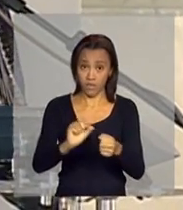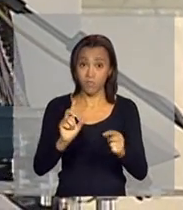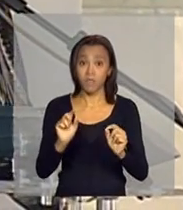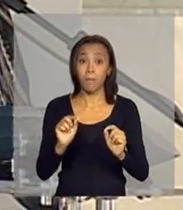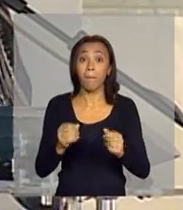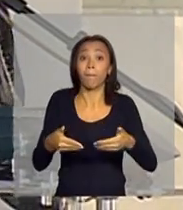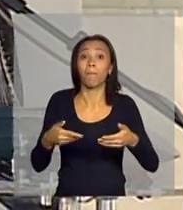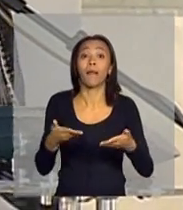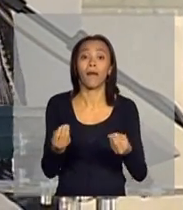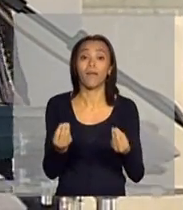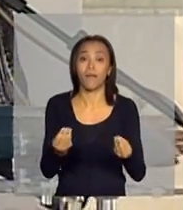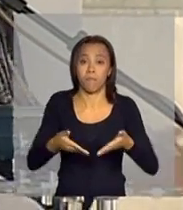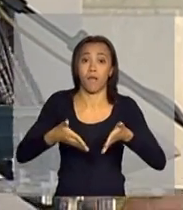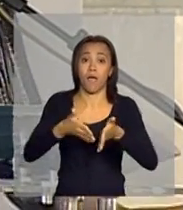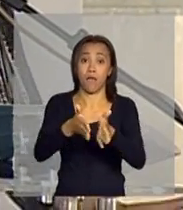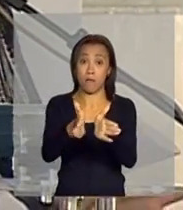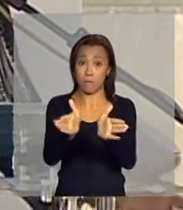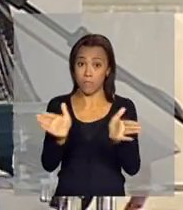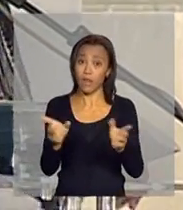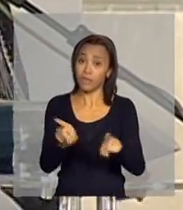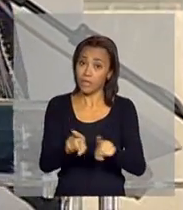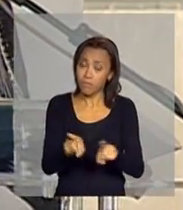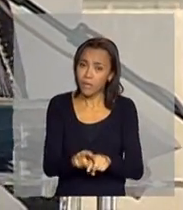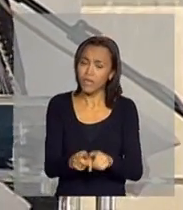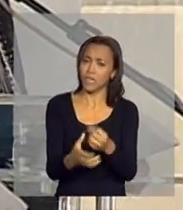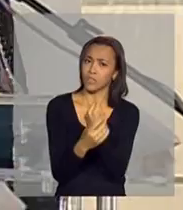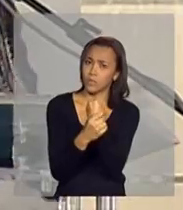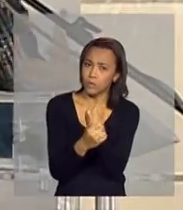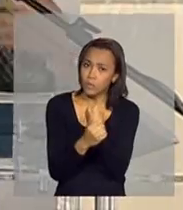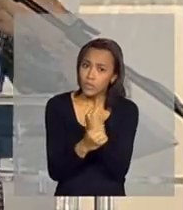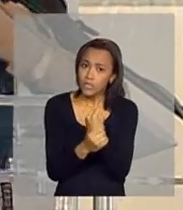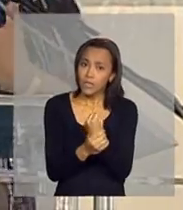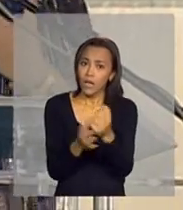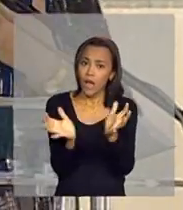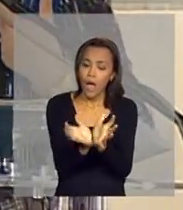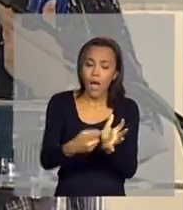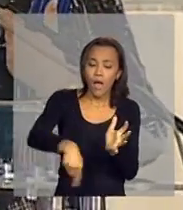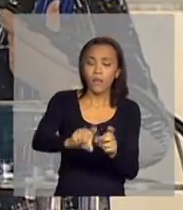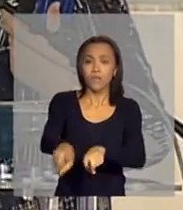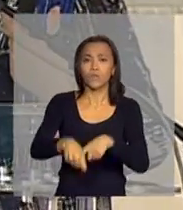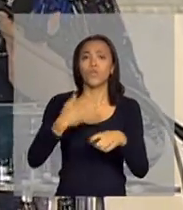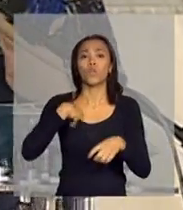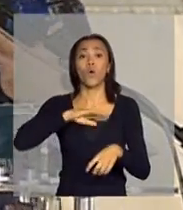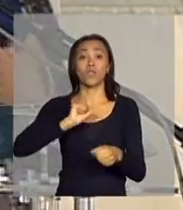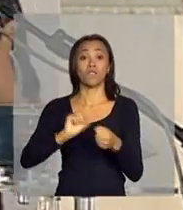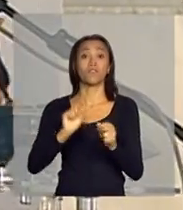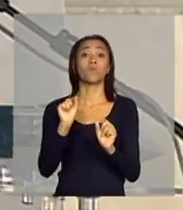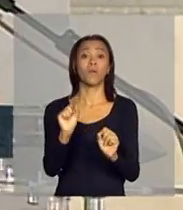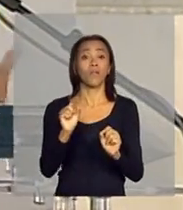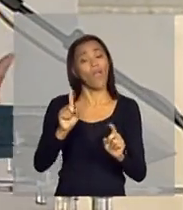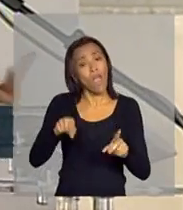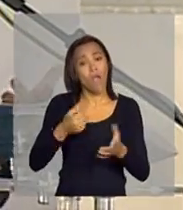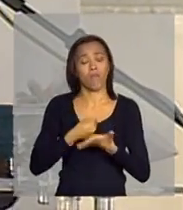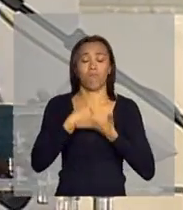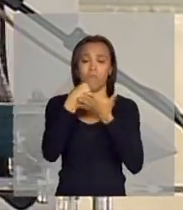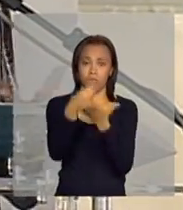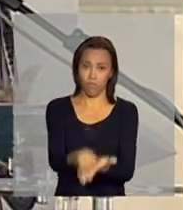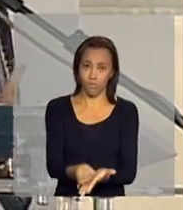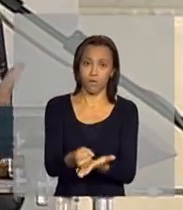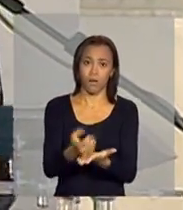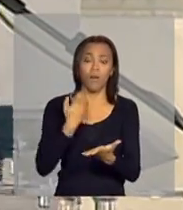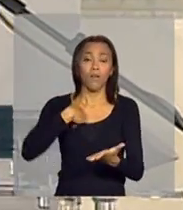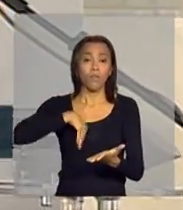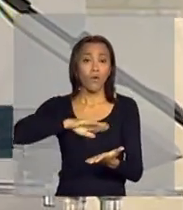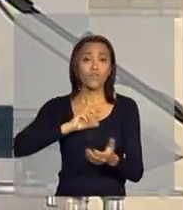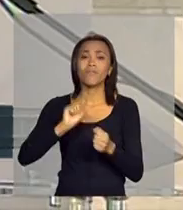ampliar, para sustentar e para apoiar a agricultura. Porque o que nós temos de fazer é apoiar. Nós não temos